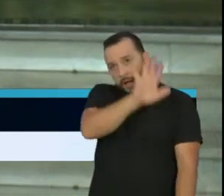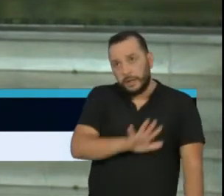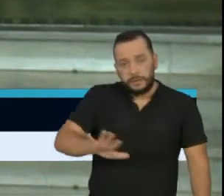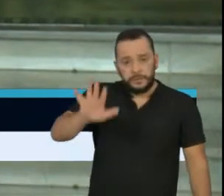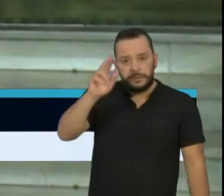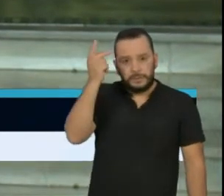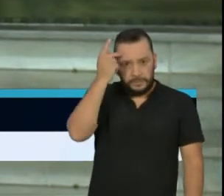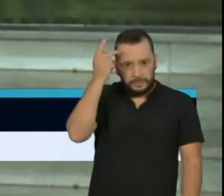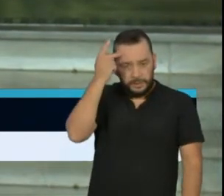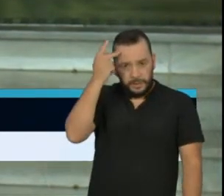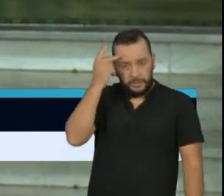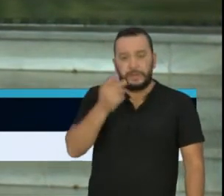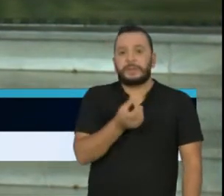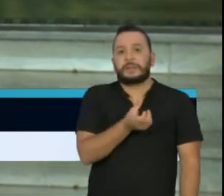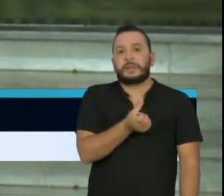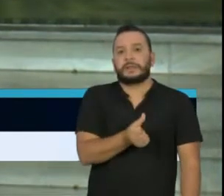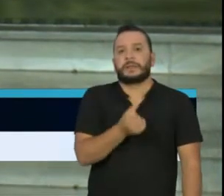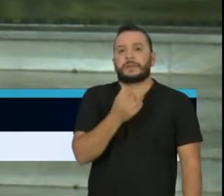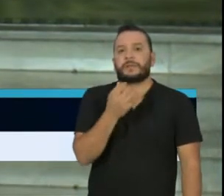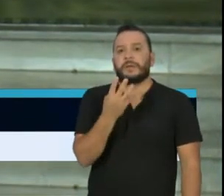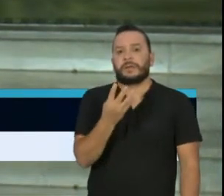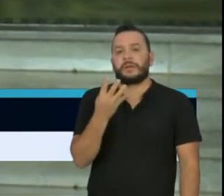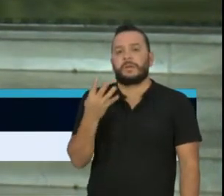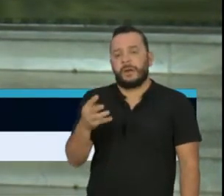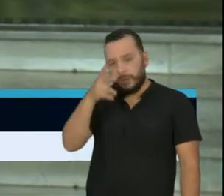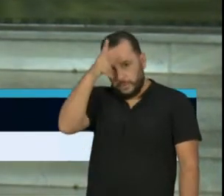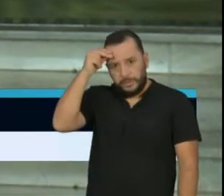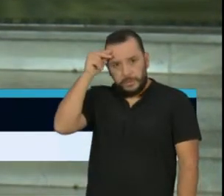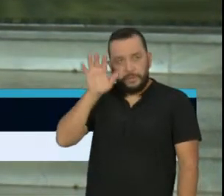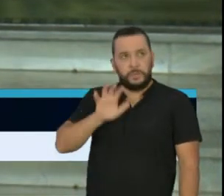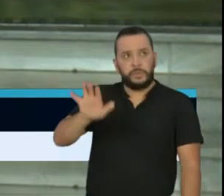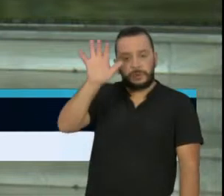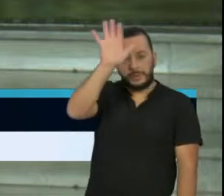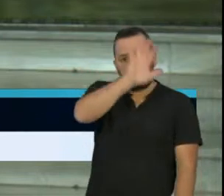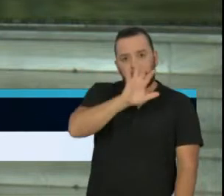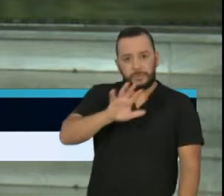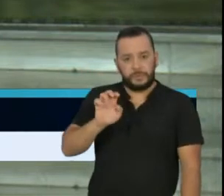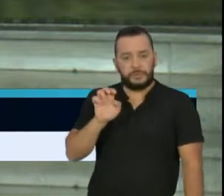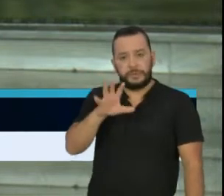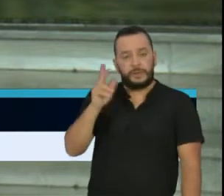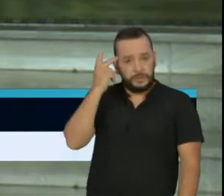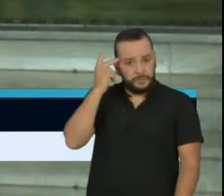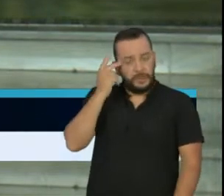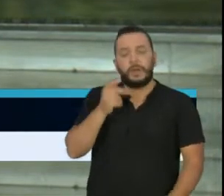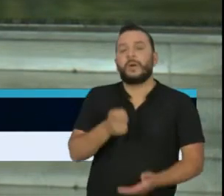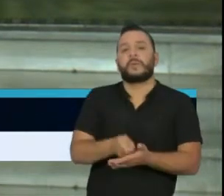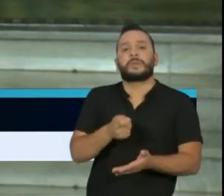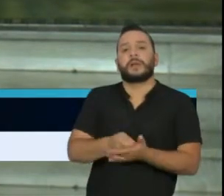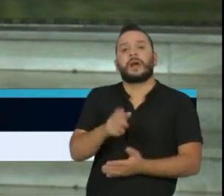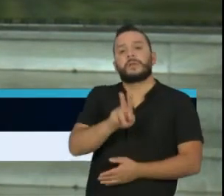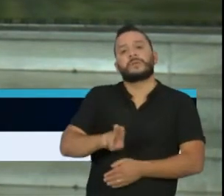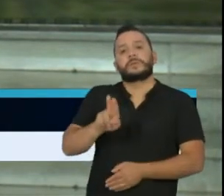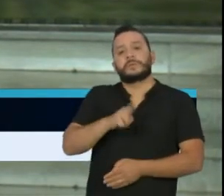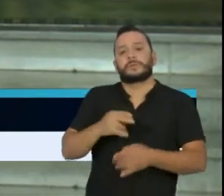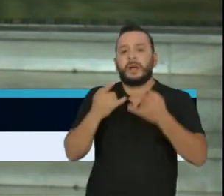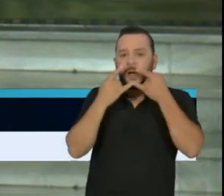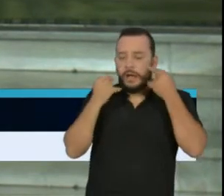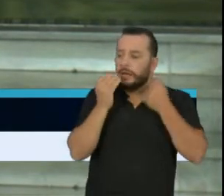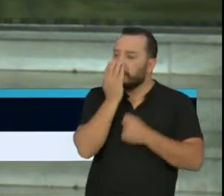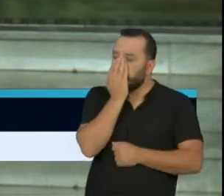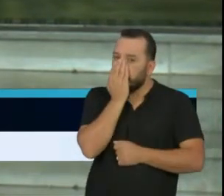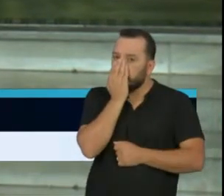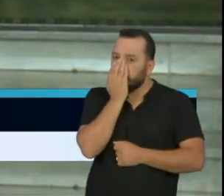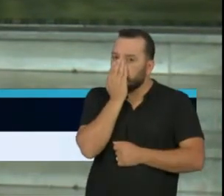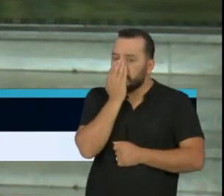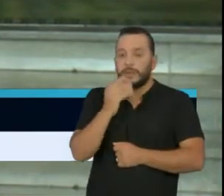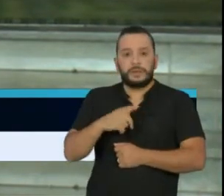outros 644 municípios do estado de São Paulo. Há alguns municípios onde prefeitas e